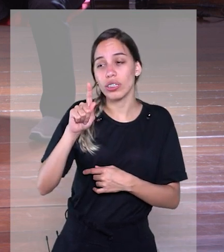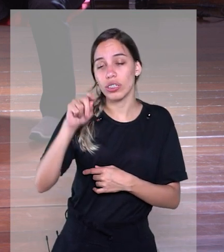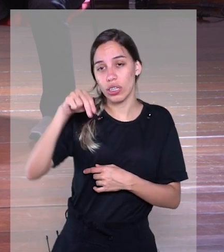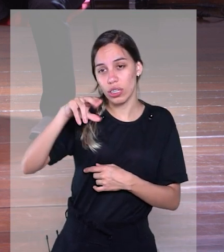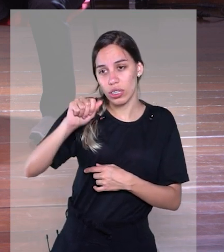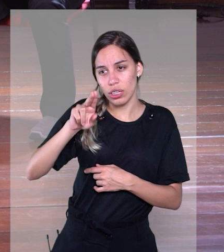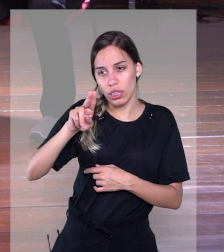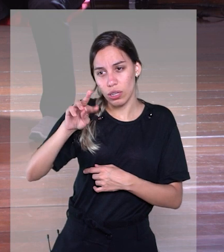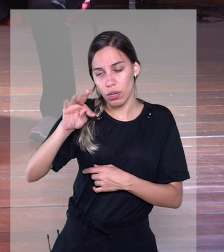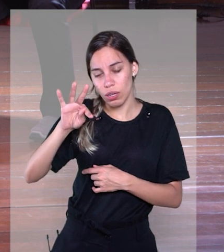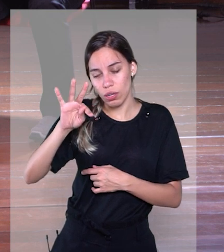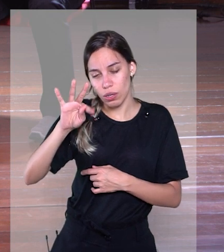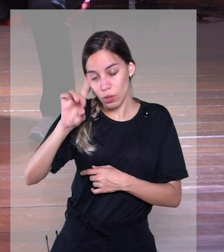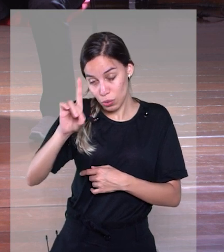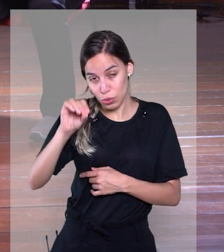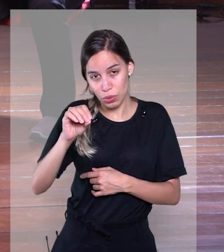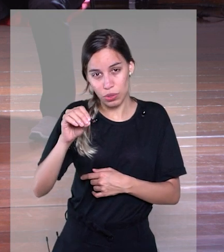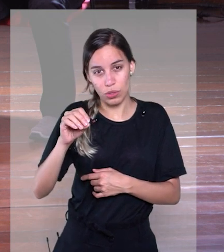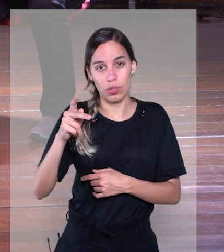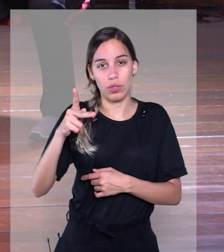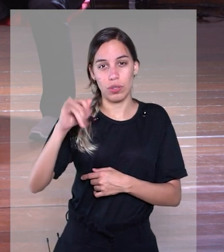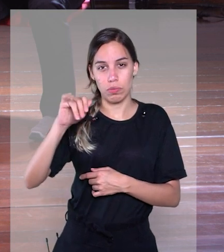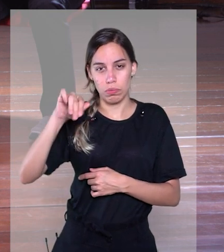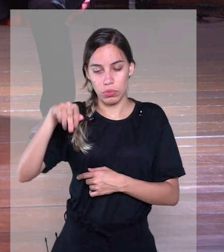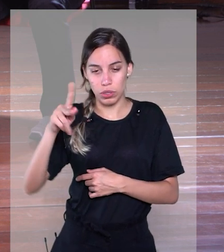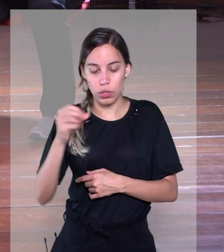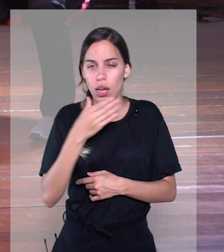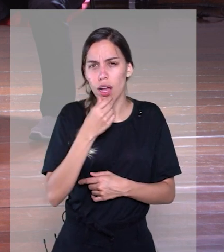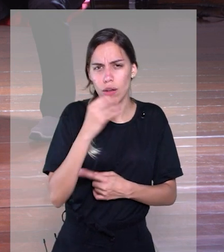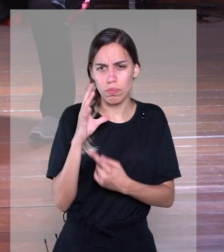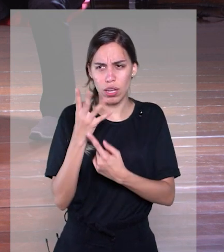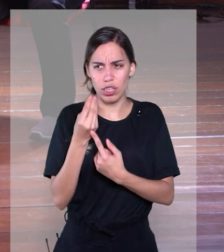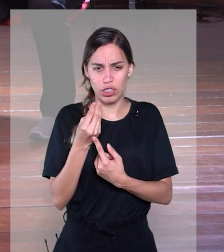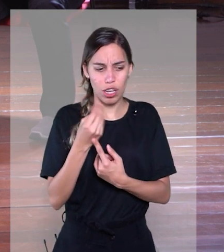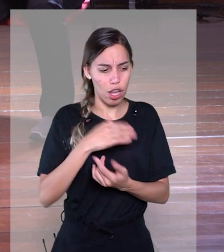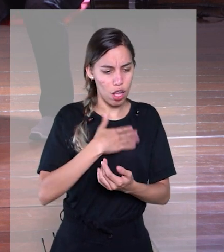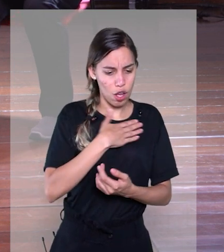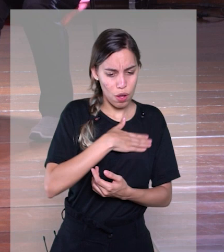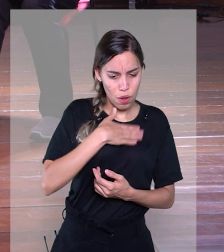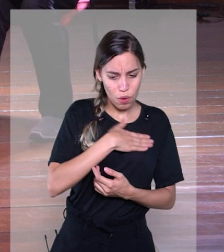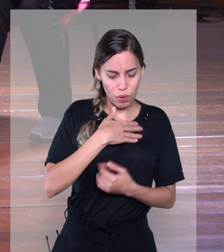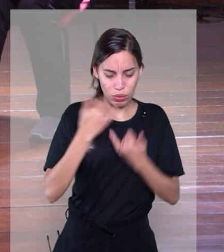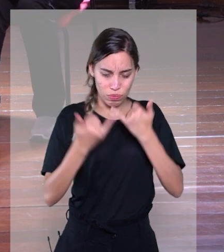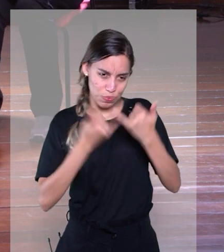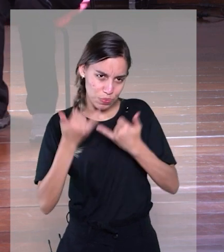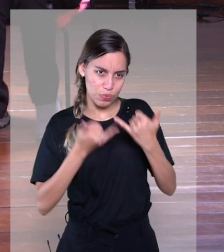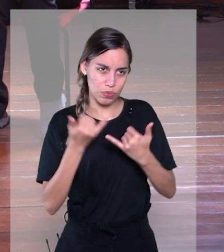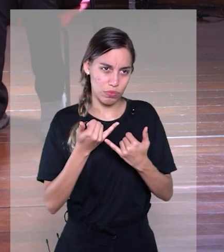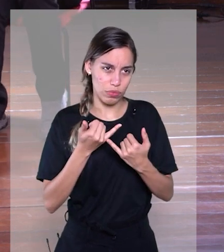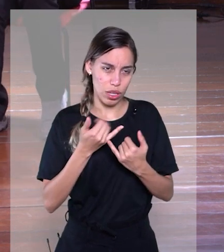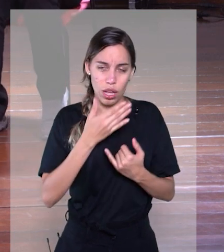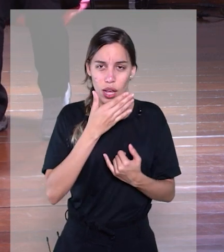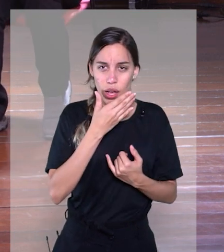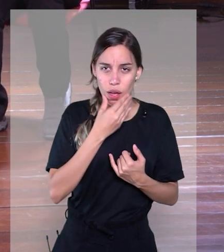Pinho é um artista multimídia, um bonequeiro, um brinquedeiro, assim, eu sinto... Aqui de